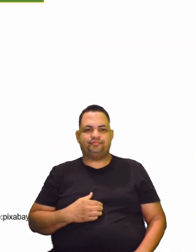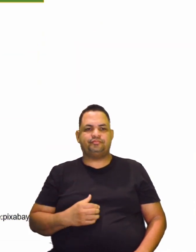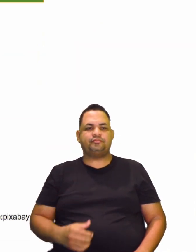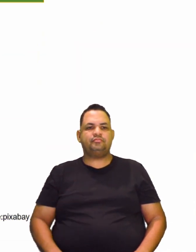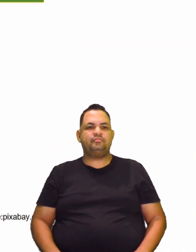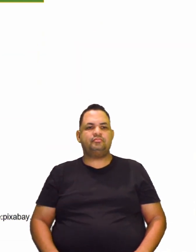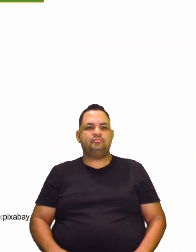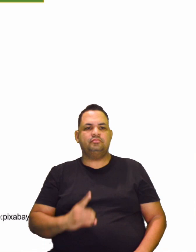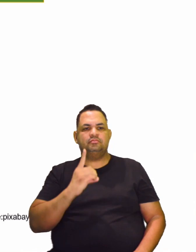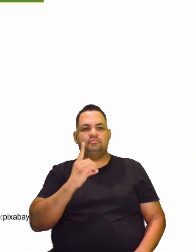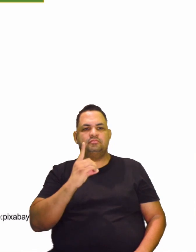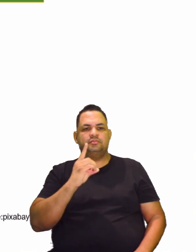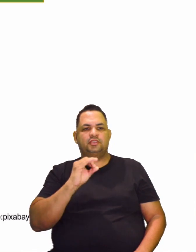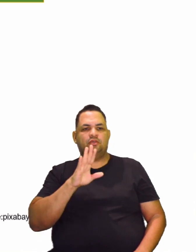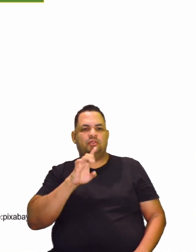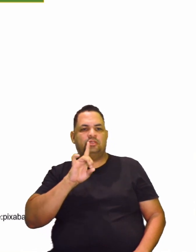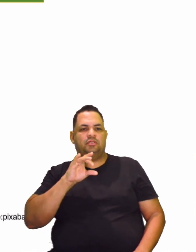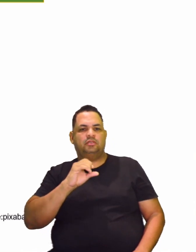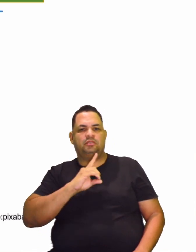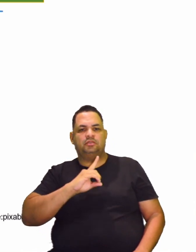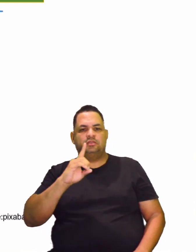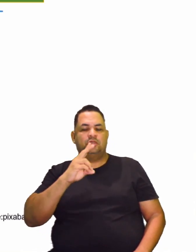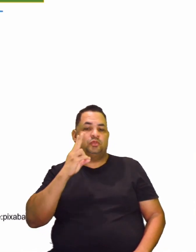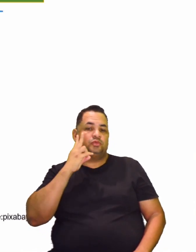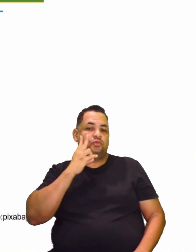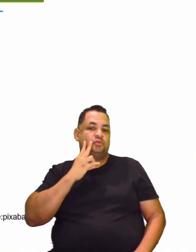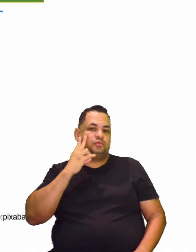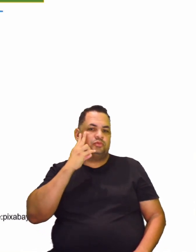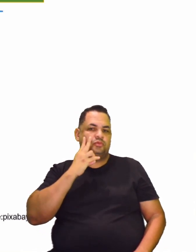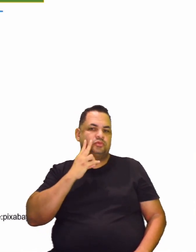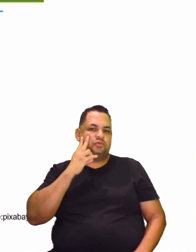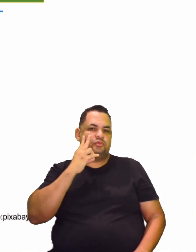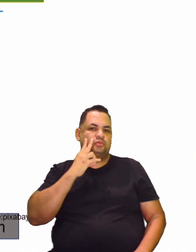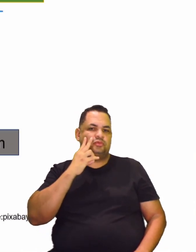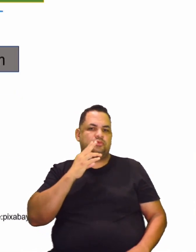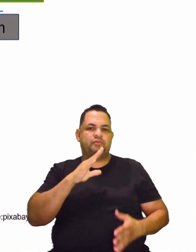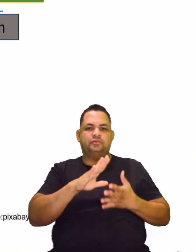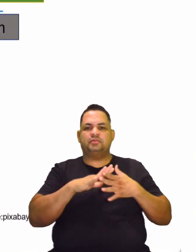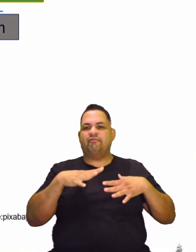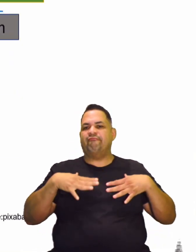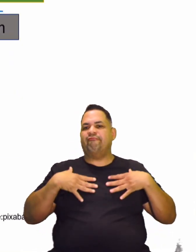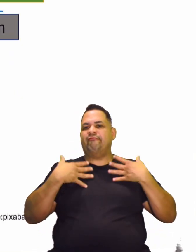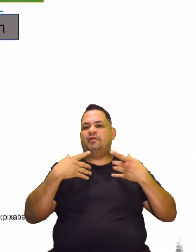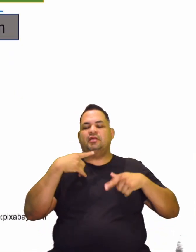próximos. Dionísio, deus do vinho, da farra e da loucura.